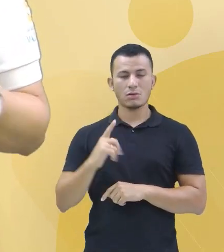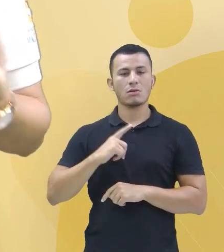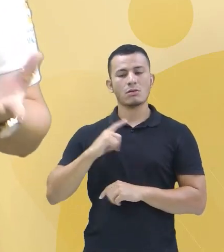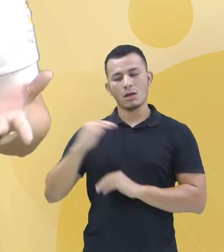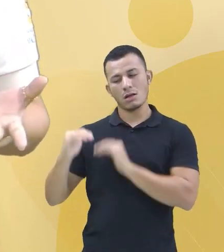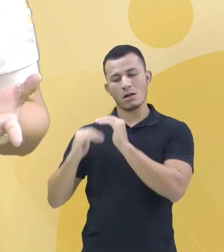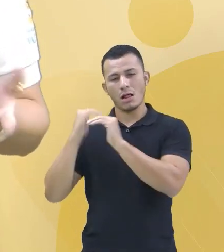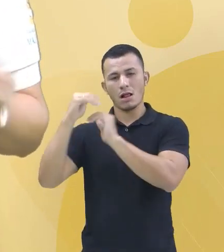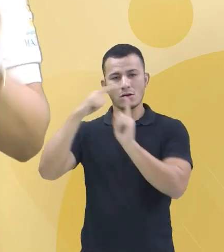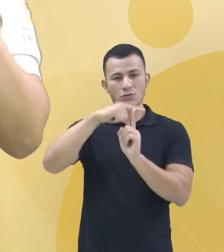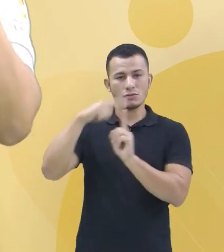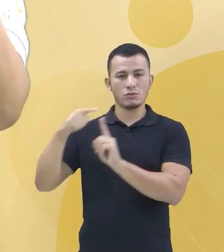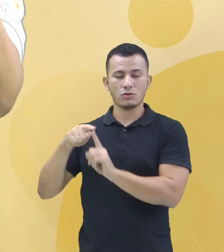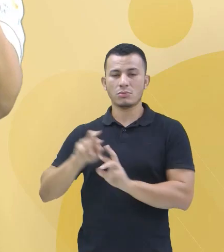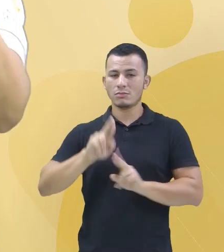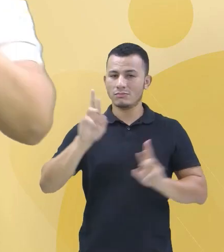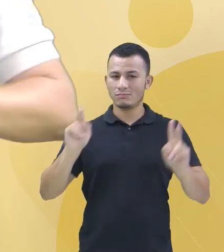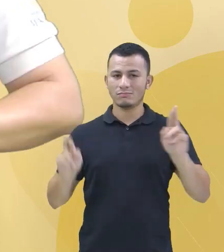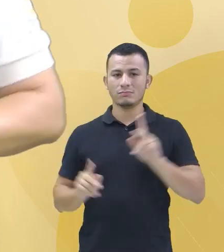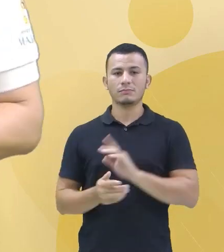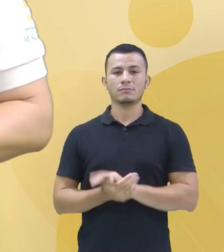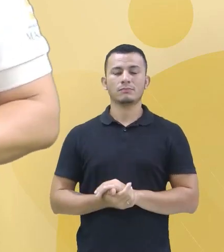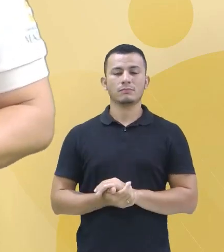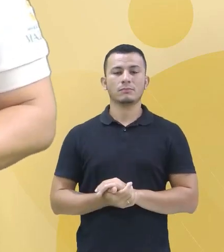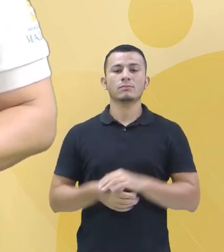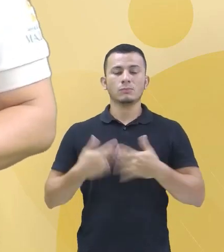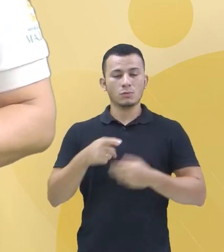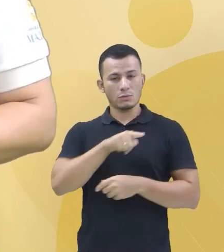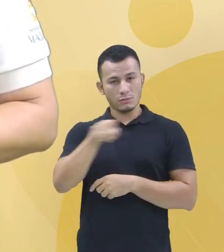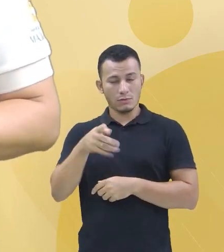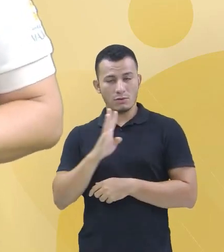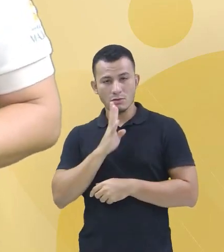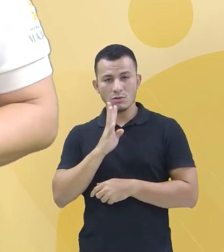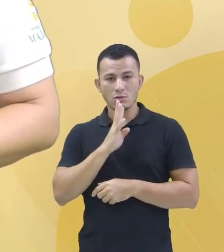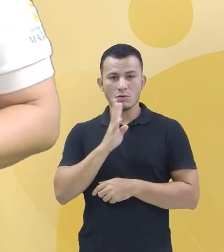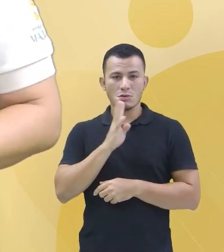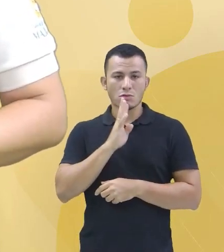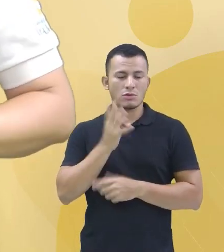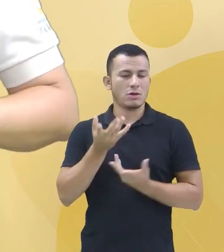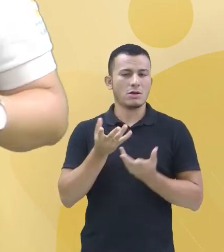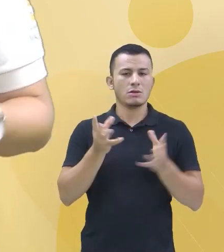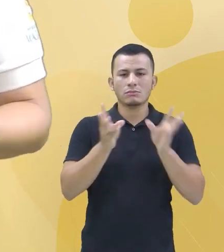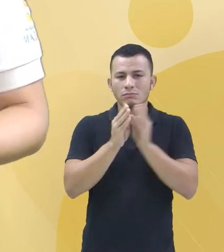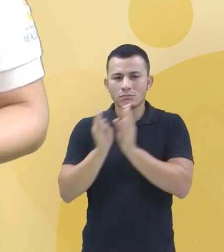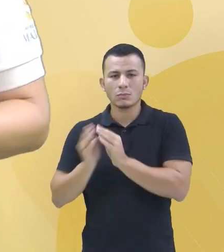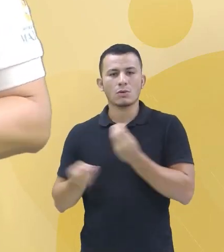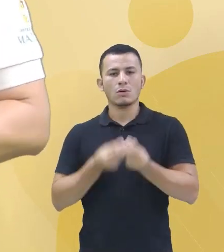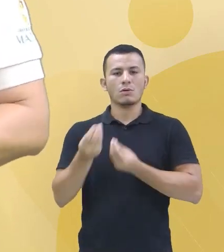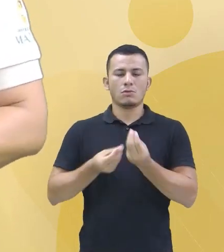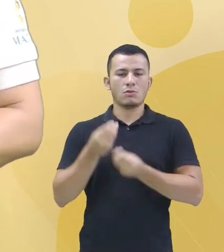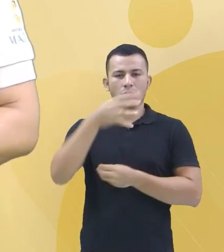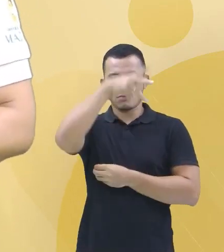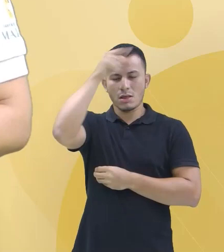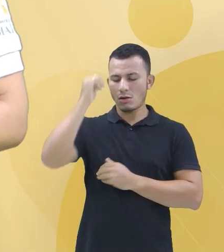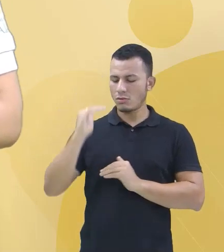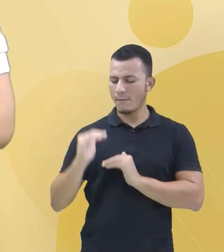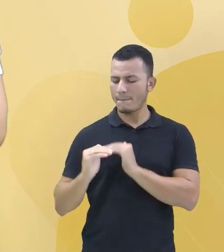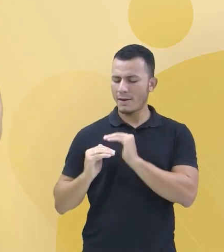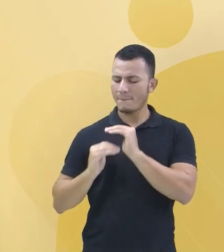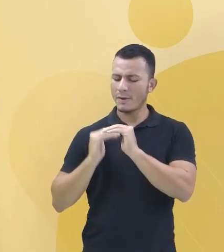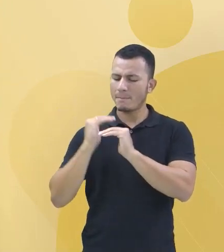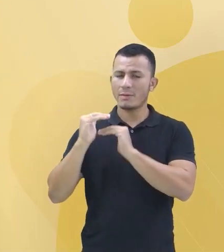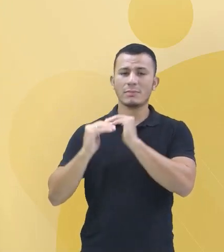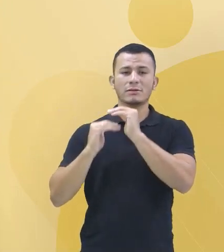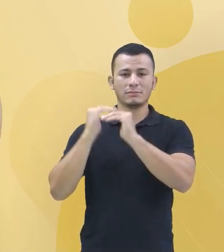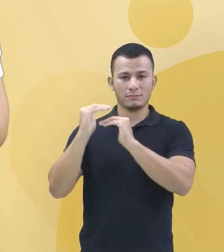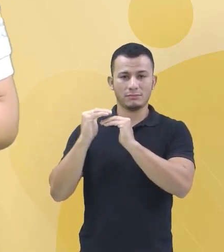de desenvolvimento econômico. E você hoje vai conhecer um pouquinho como Manaus se desenvolve.